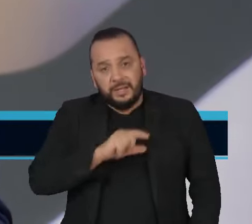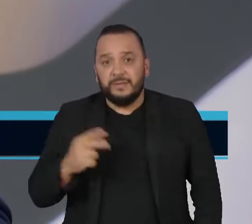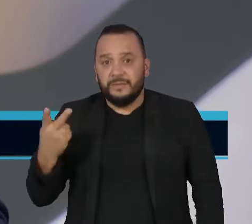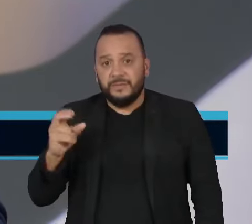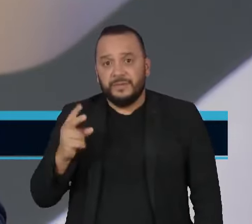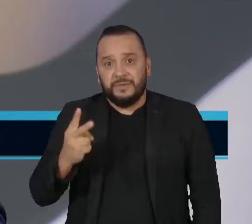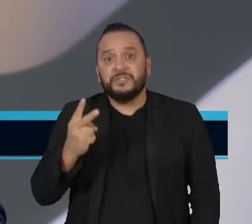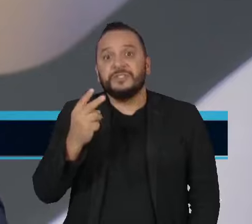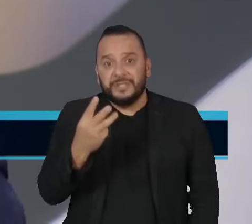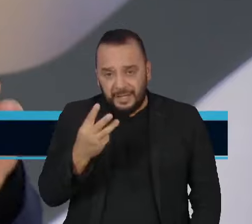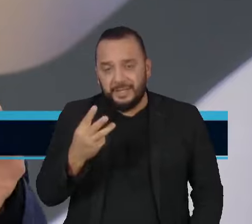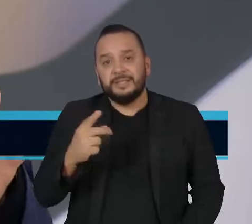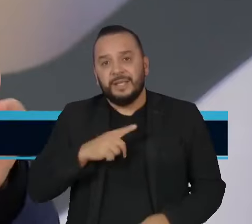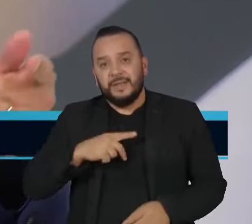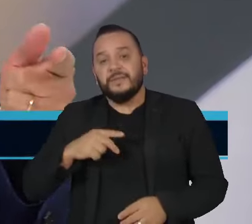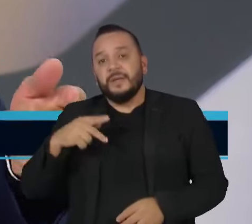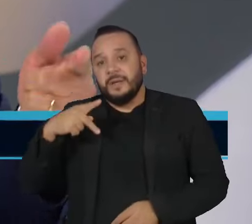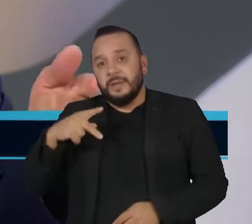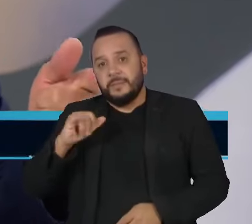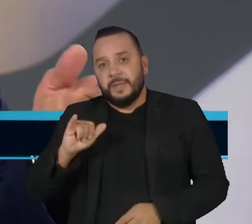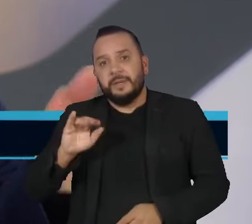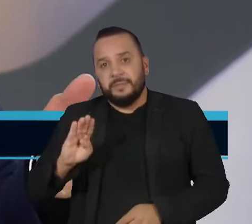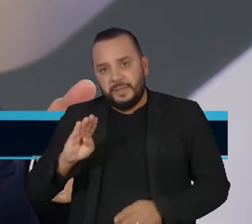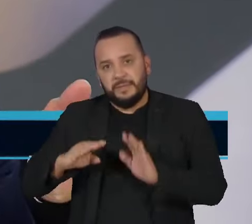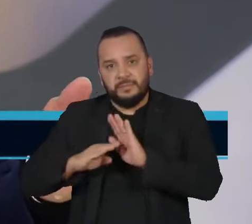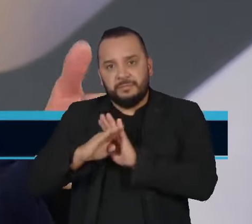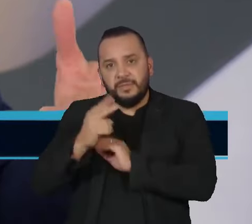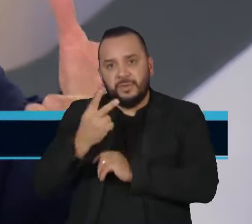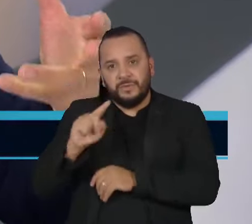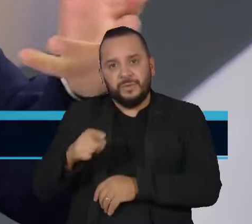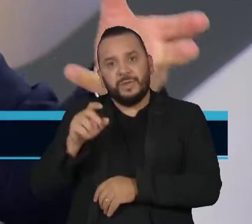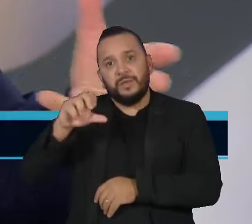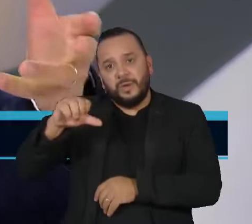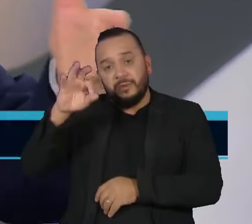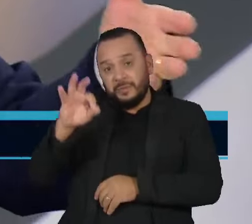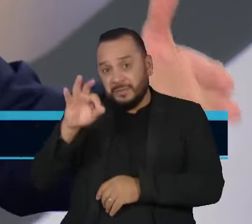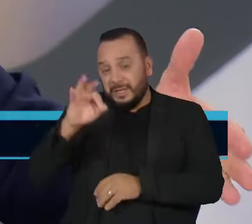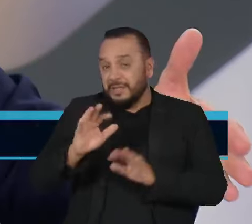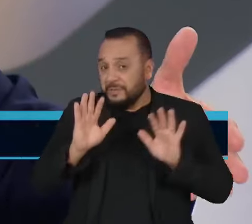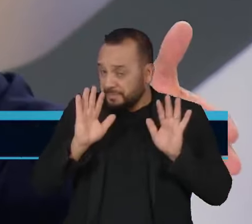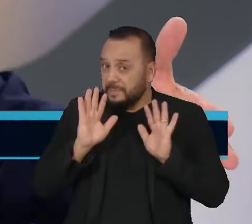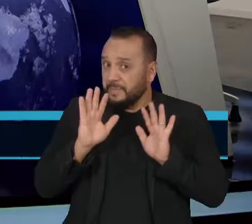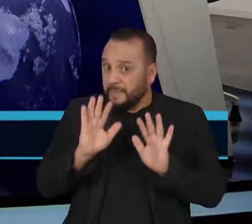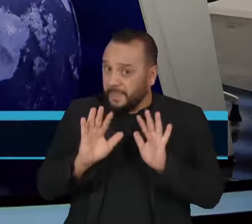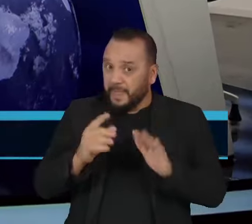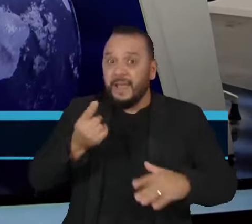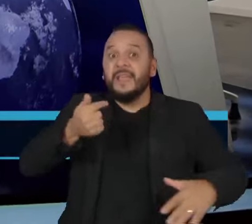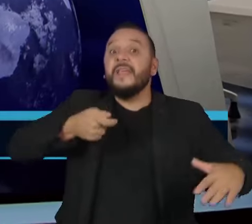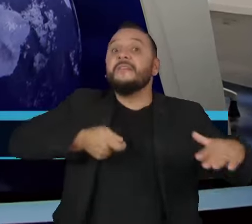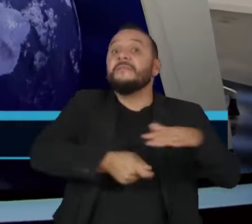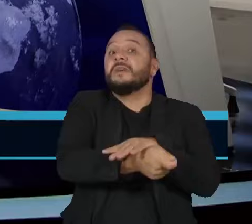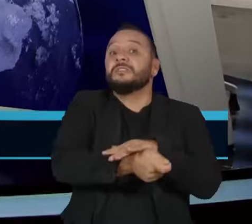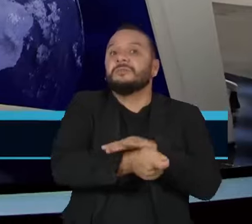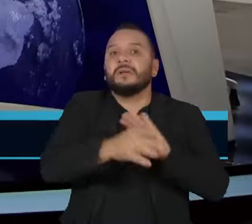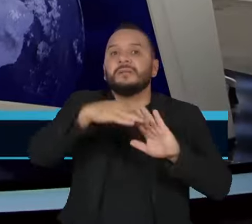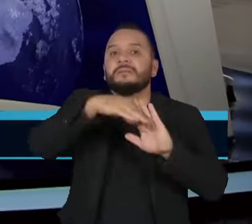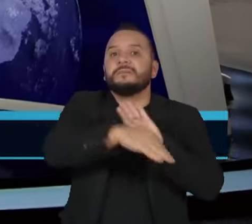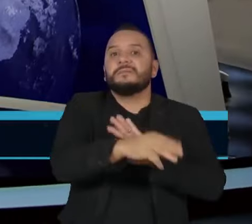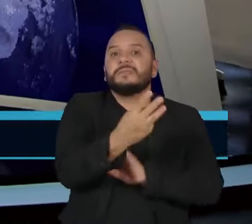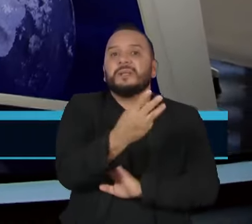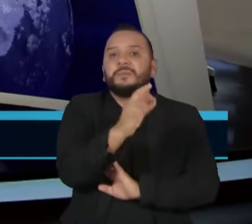cresceu 2,99% porém a formação bruta de Capital fixo o jargão para investimento caiu